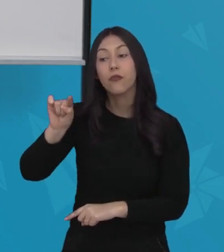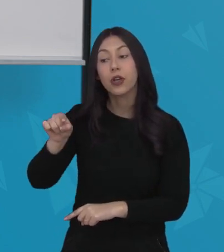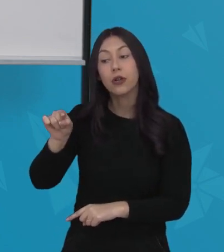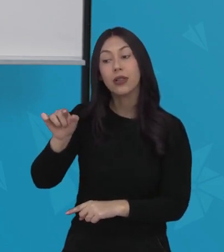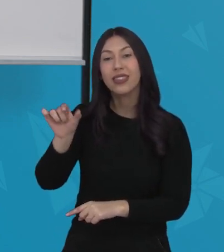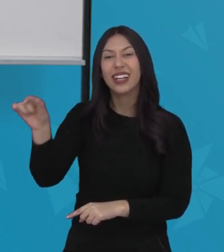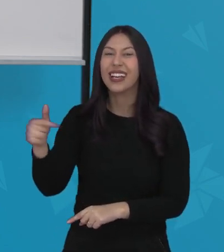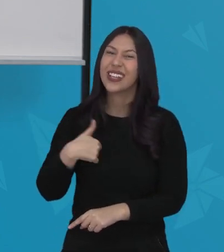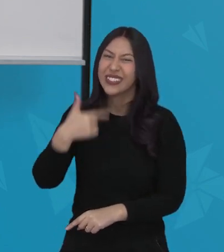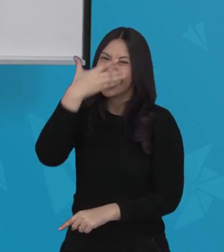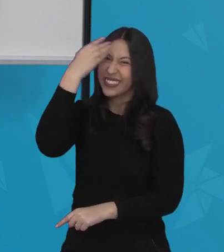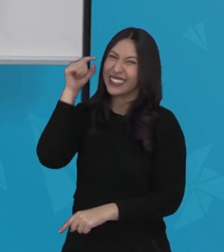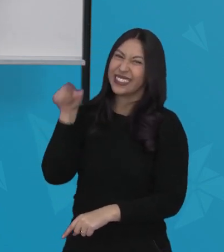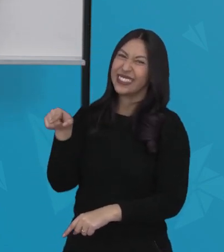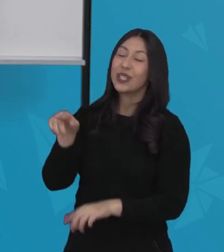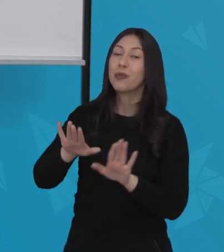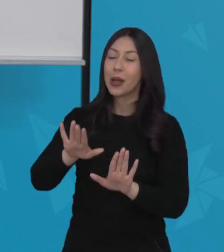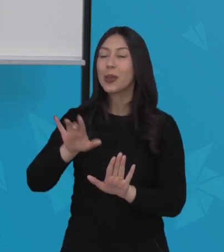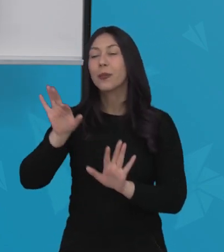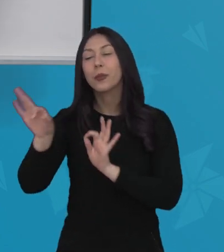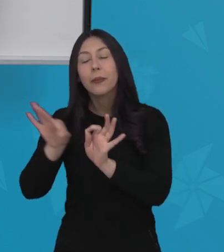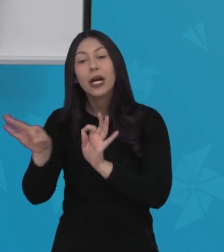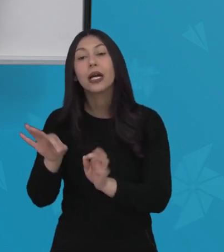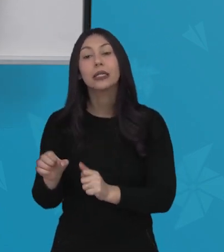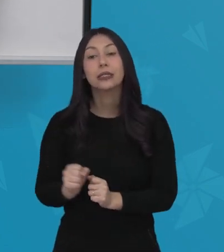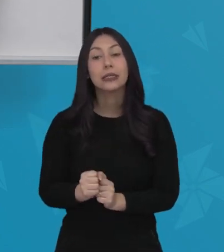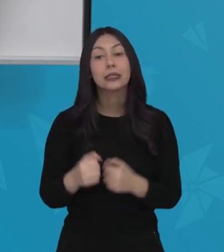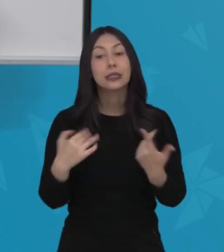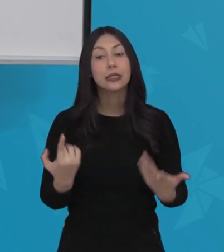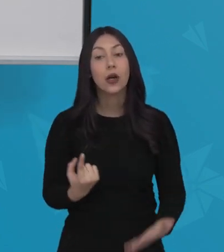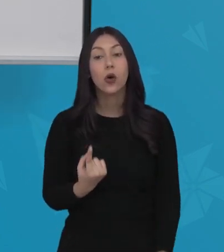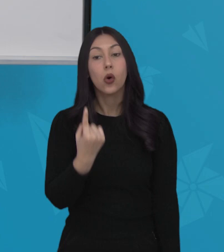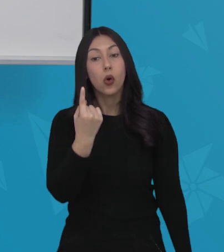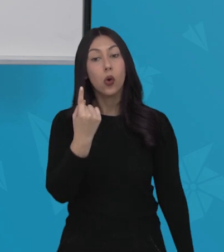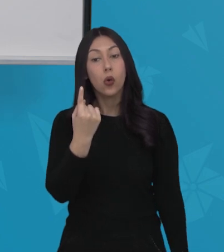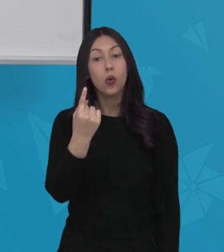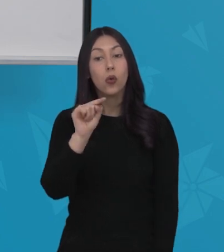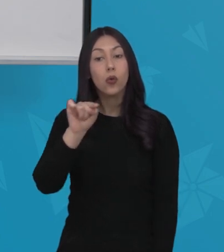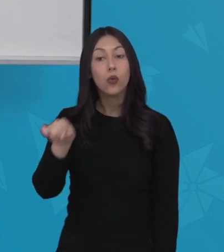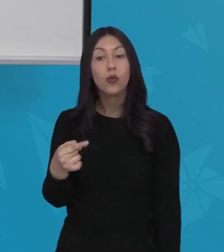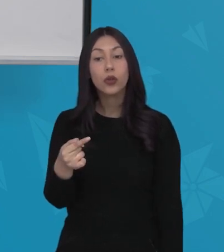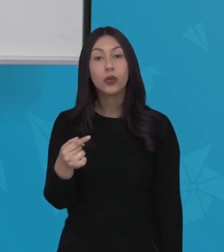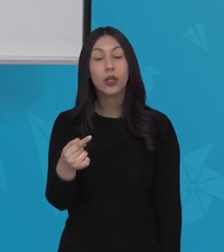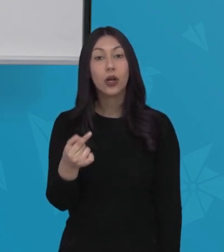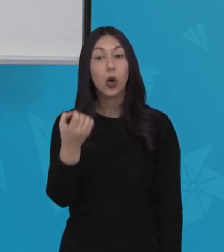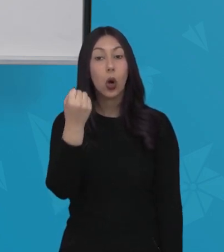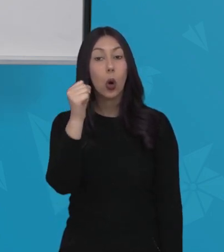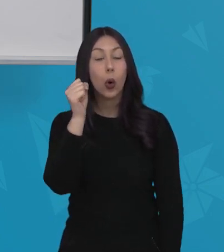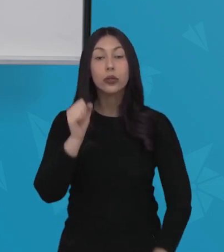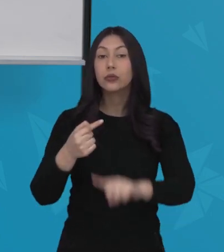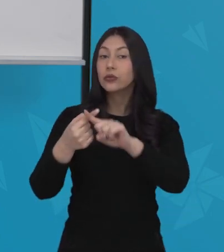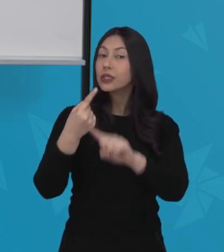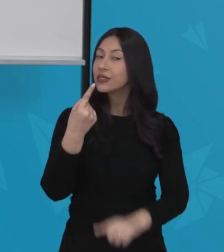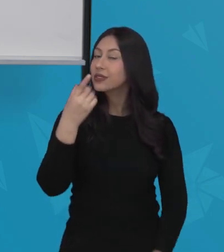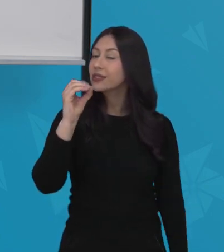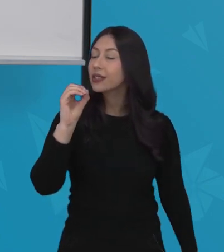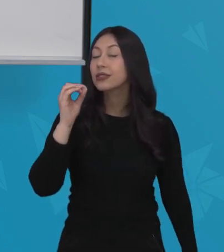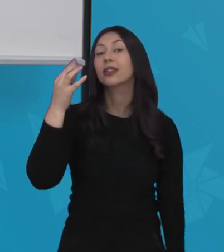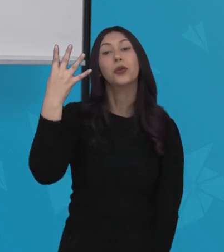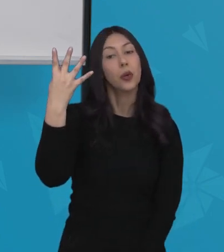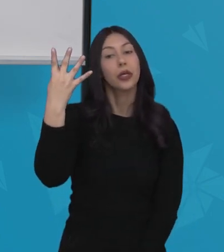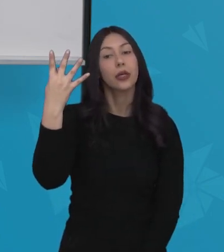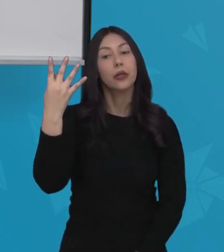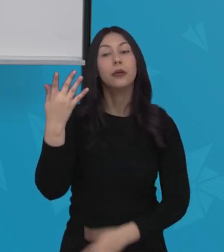só voltando porque eu tinha esquecido nesse exemplo. E o nosso 3 vira um 4 aqui. 1,8 vezes 10 à